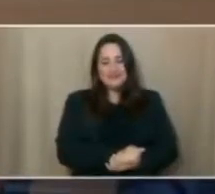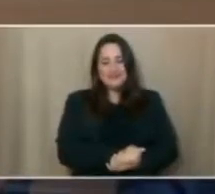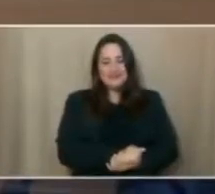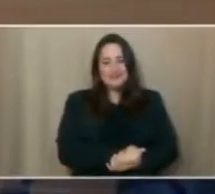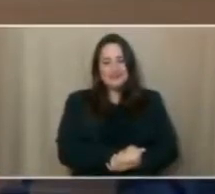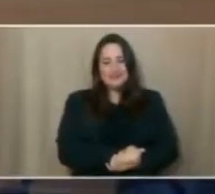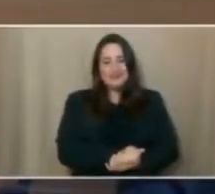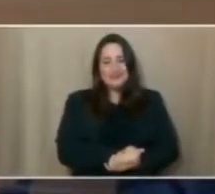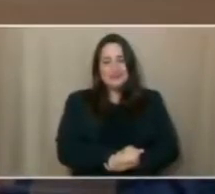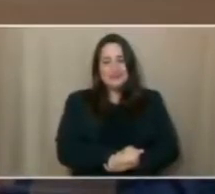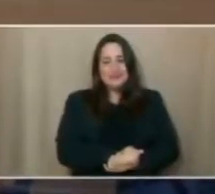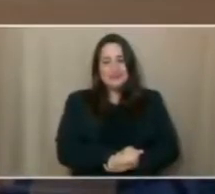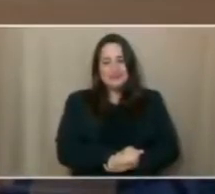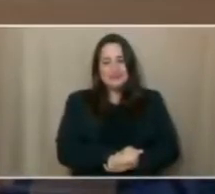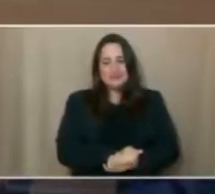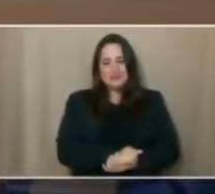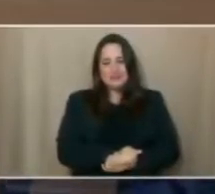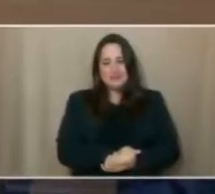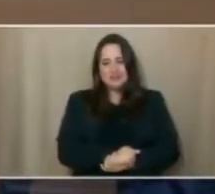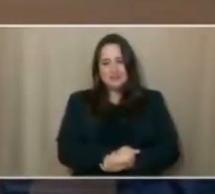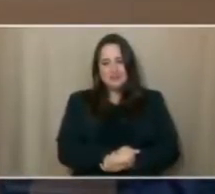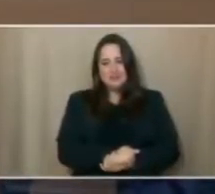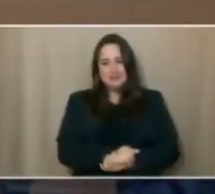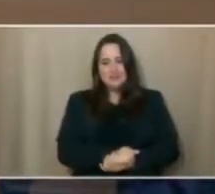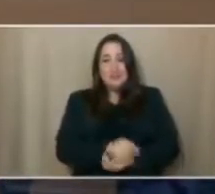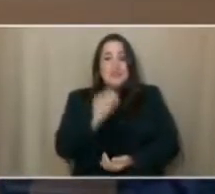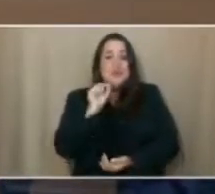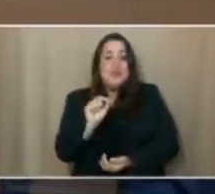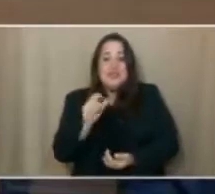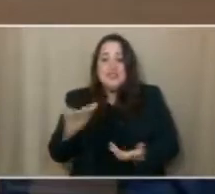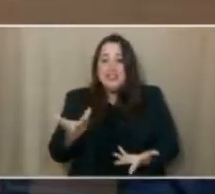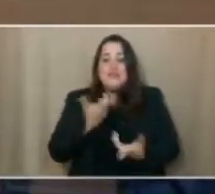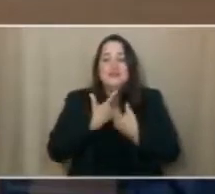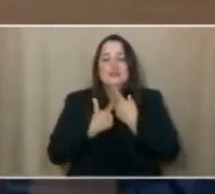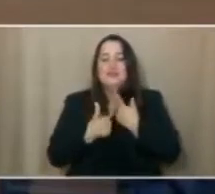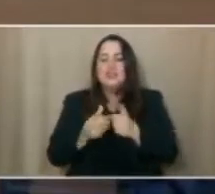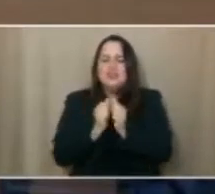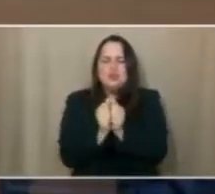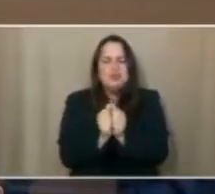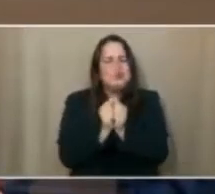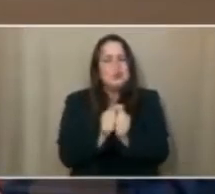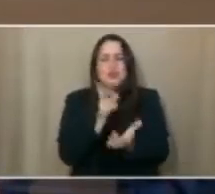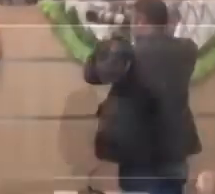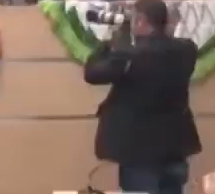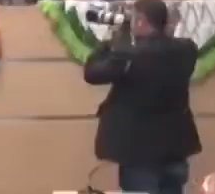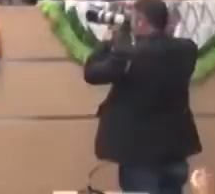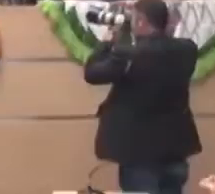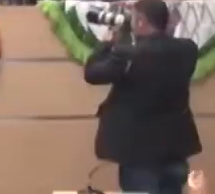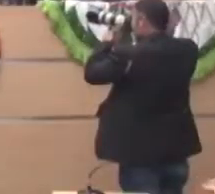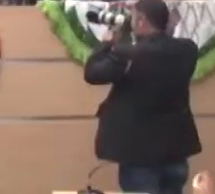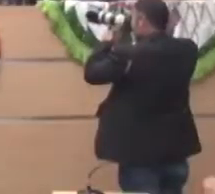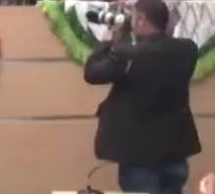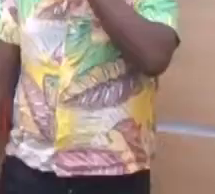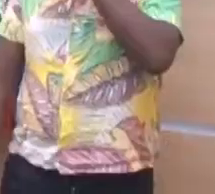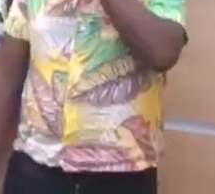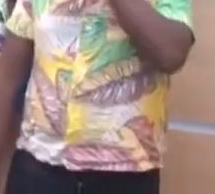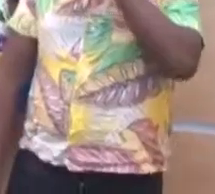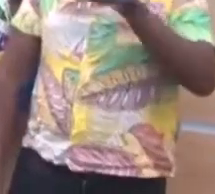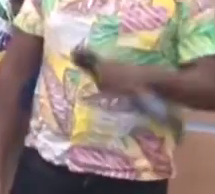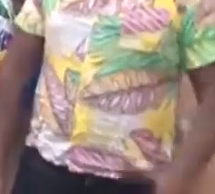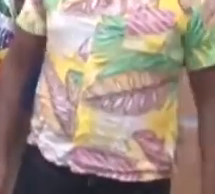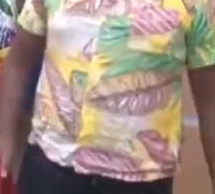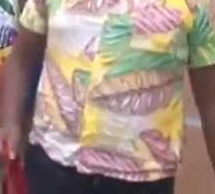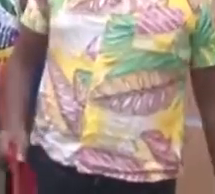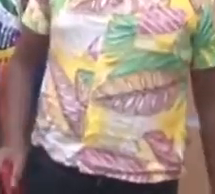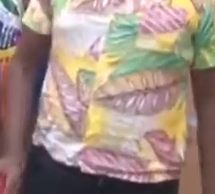O que é isso que a gente tem vontade de ficar junto sempre? É amor. Durante a homenagem, teve ainda